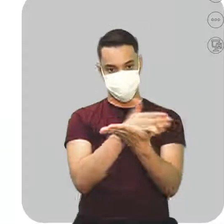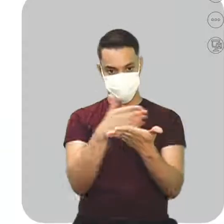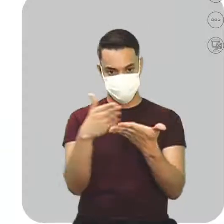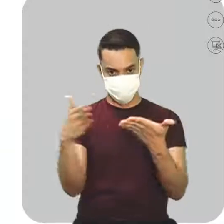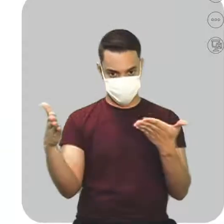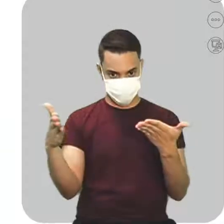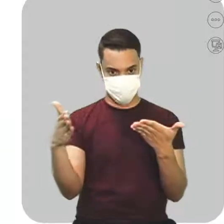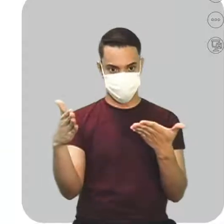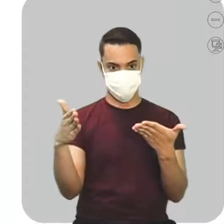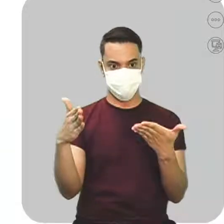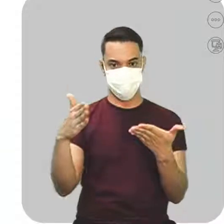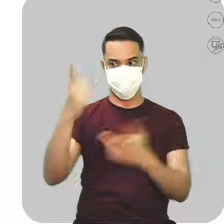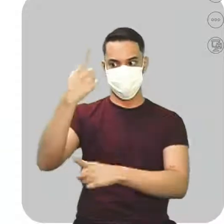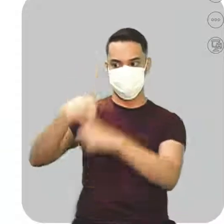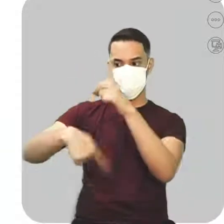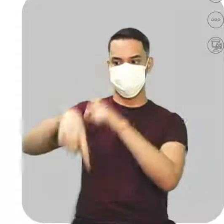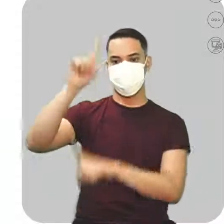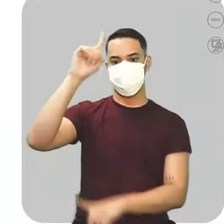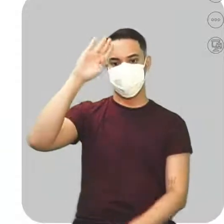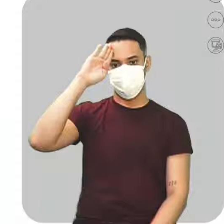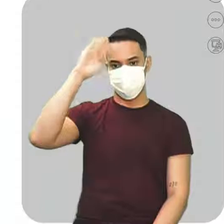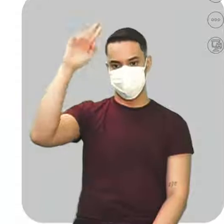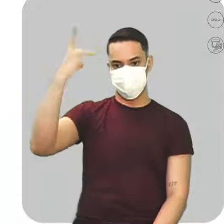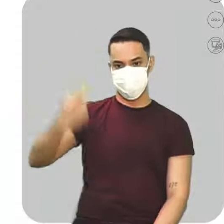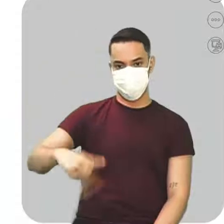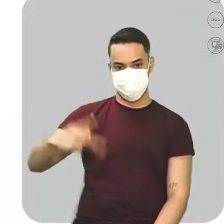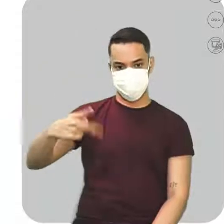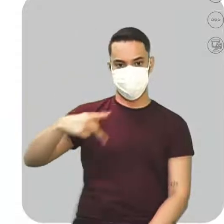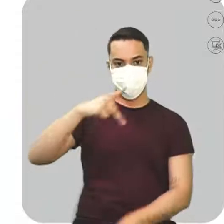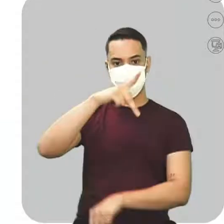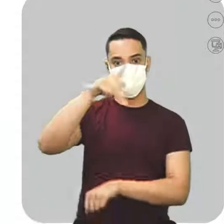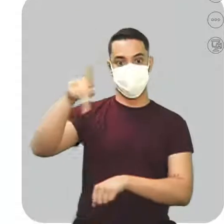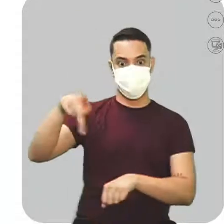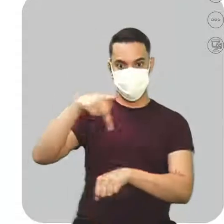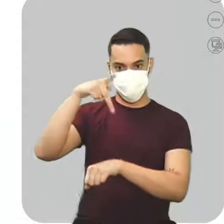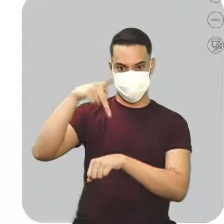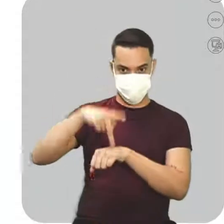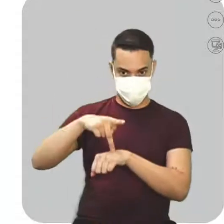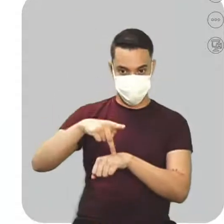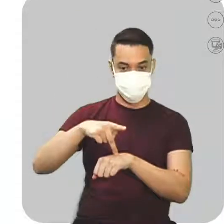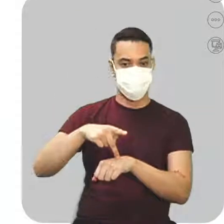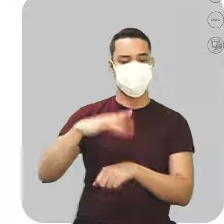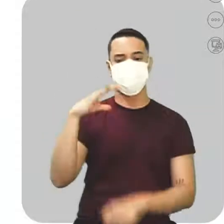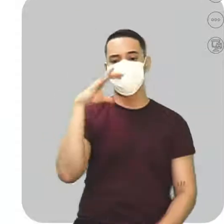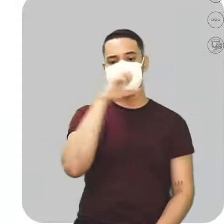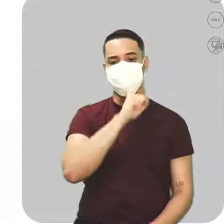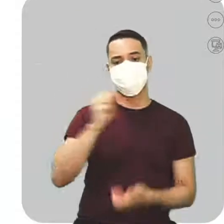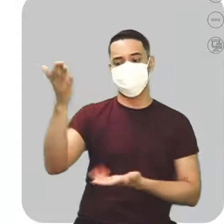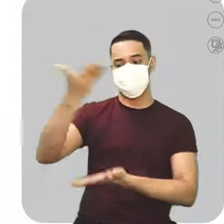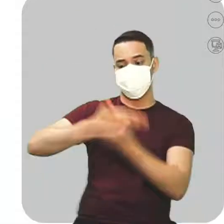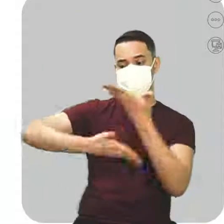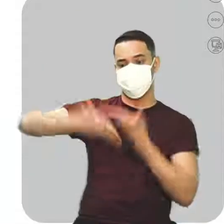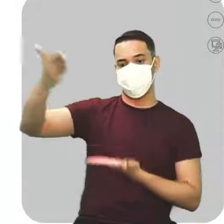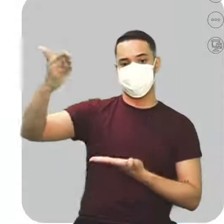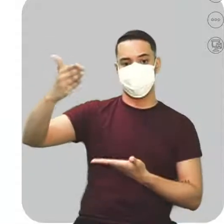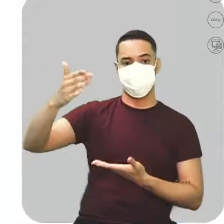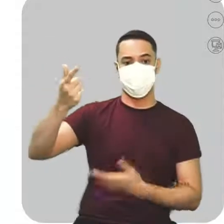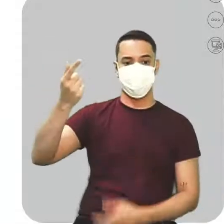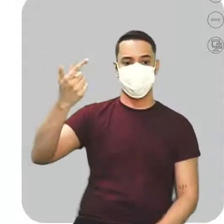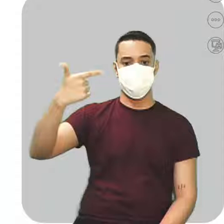começam a se destacar aqui em nosso país, olha bem, logo são vendidos para